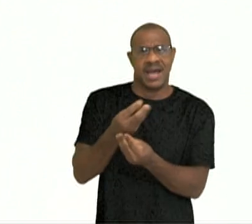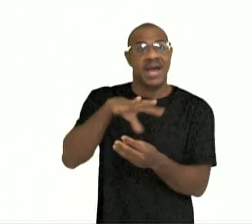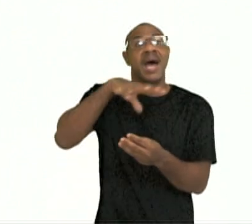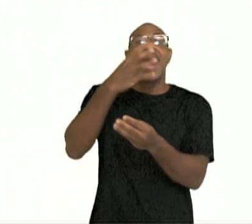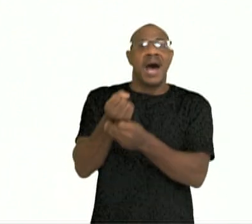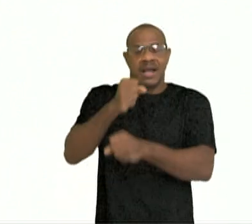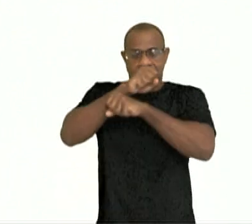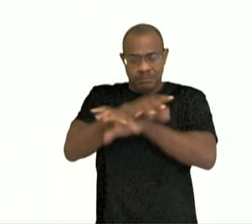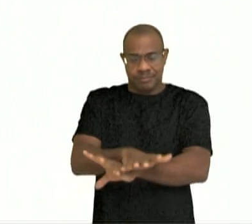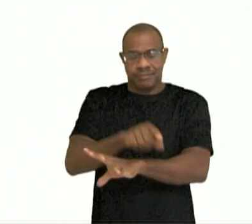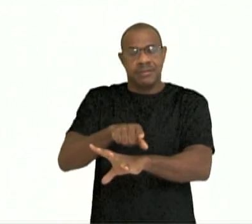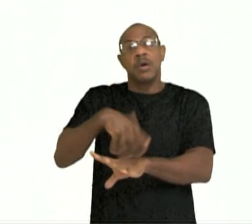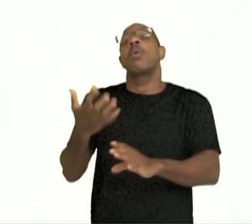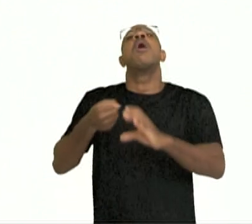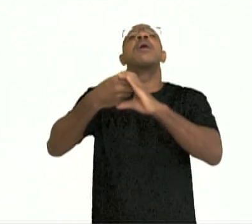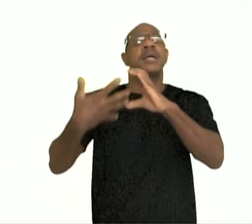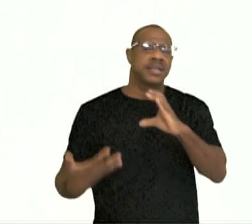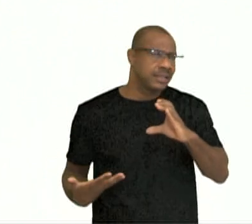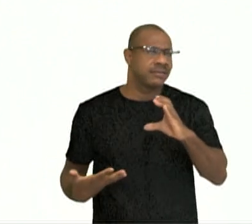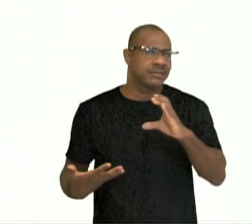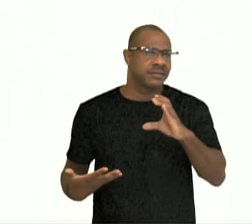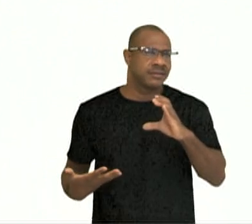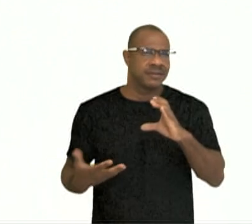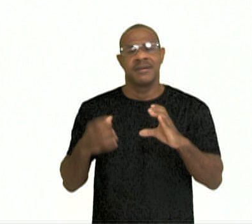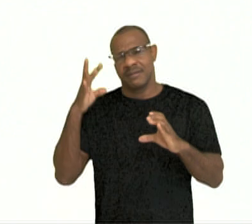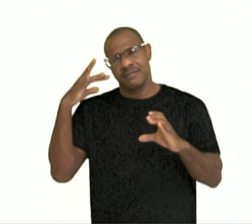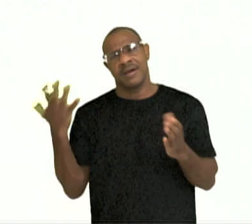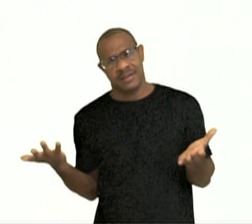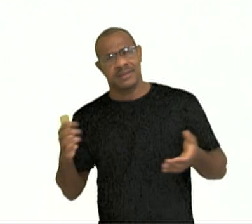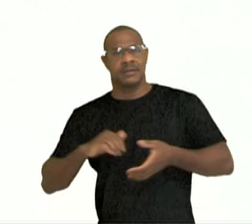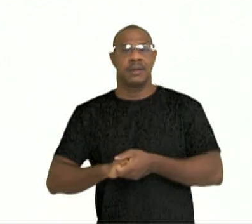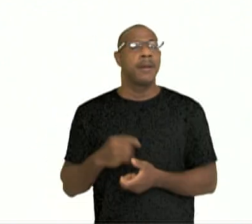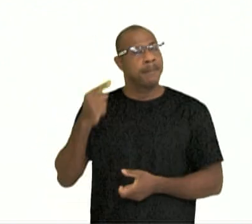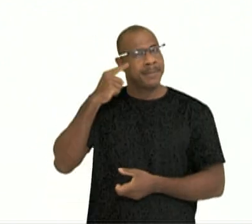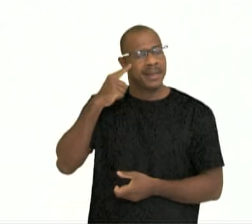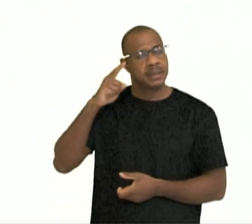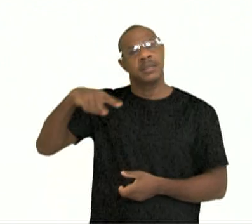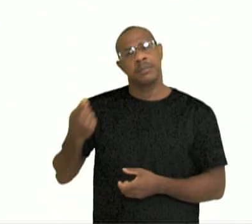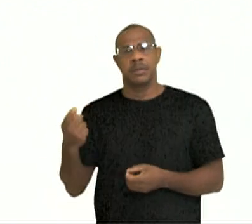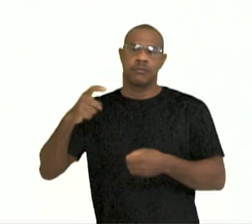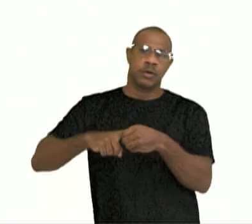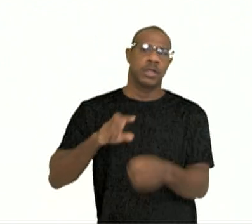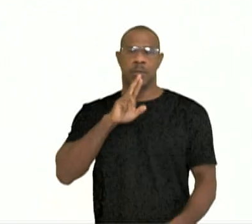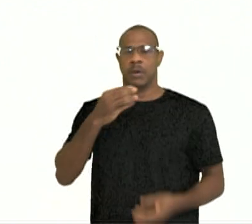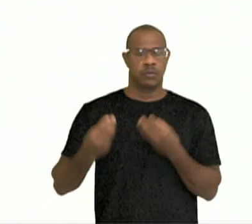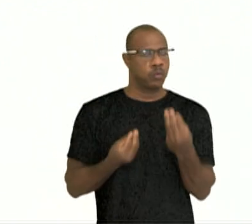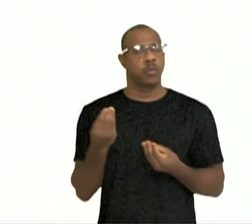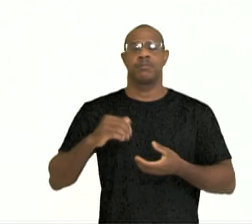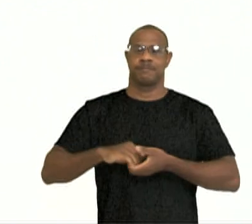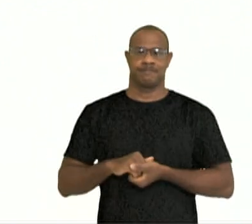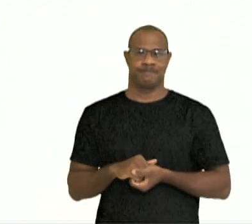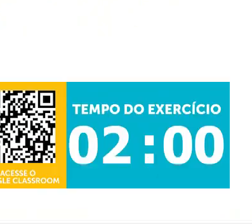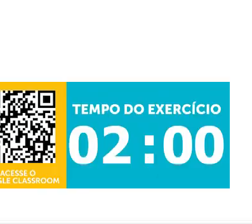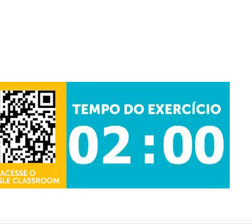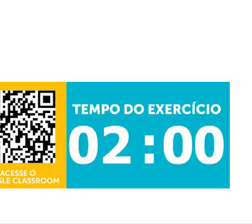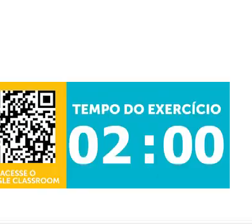e quais são as suas características? Fácil, tá? Pense um pouco e a gente já se fala.